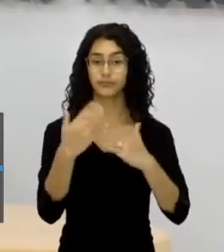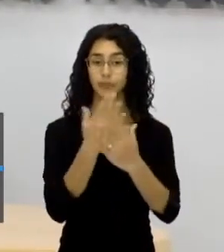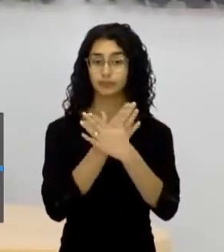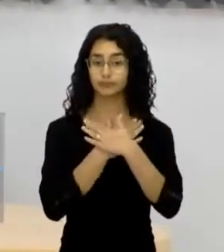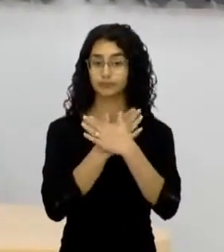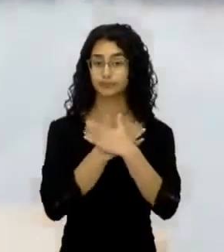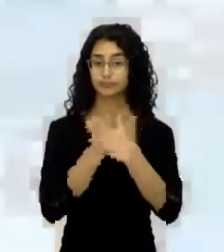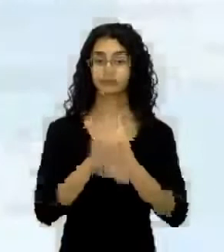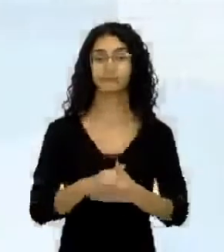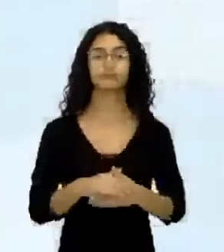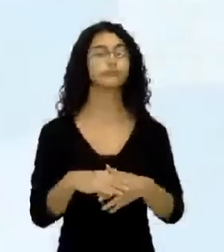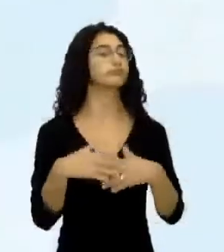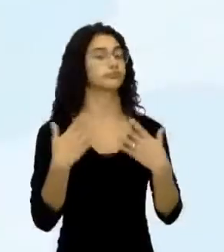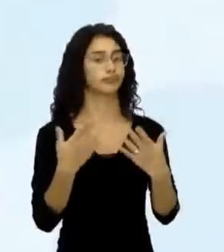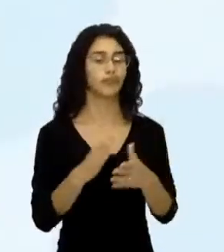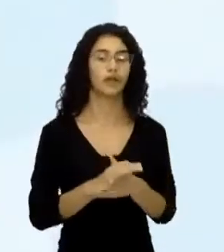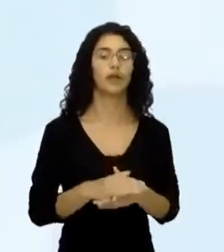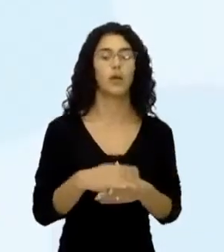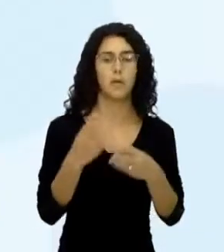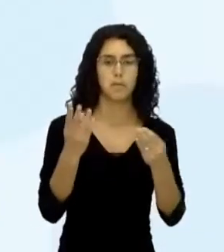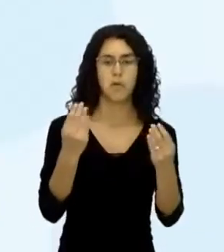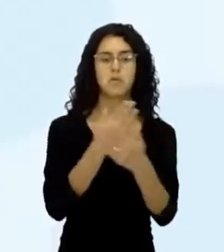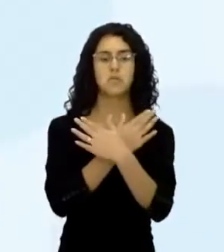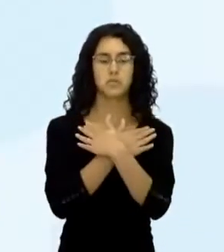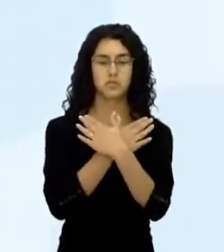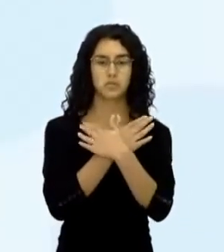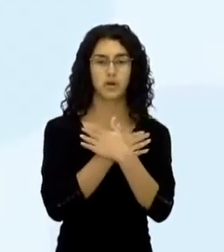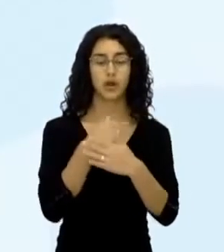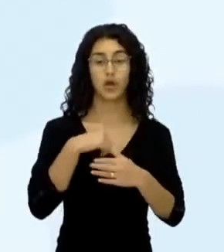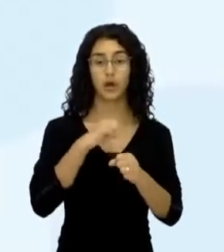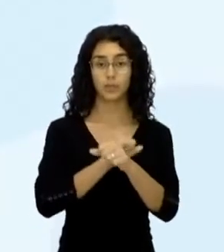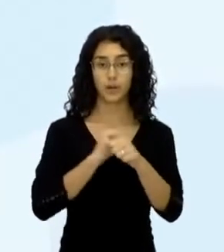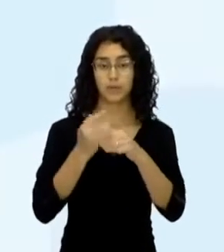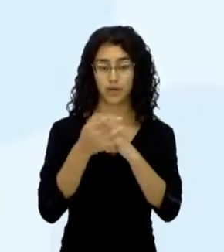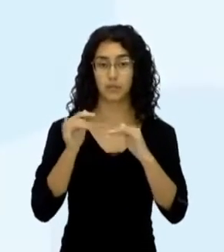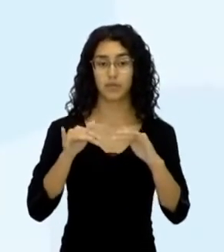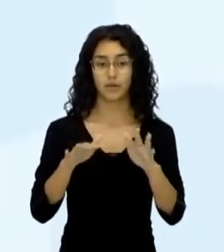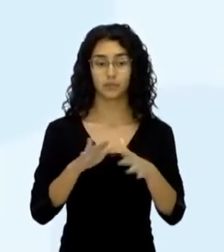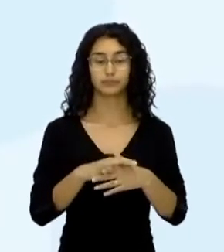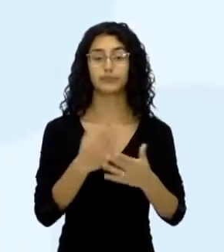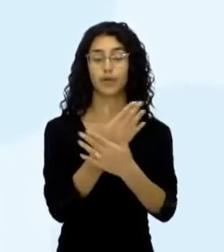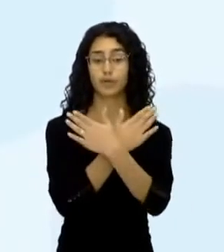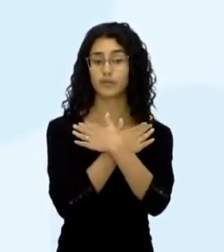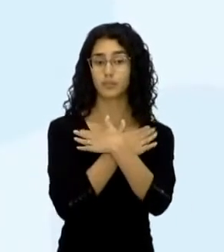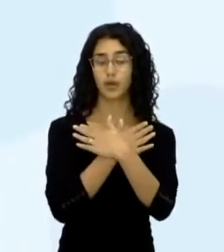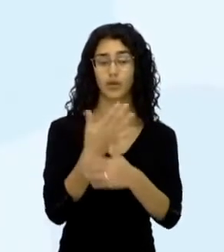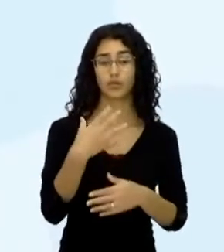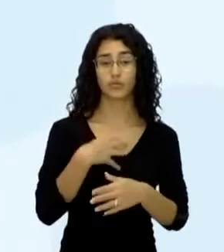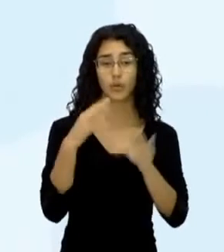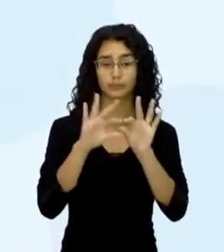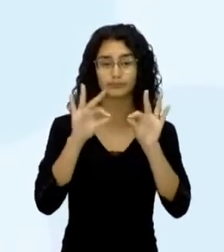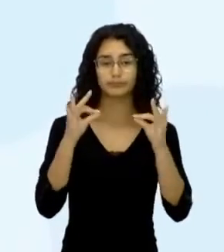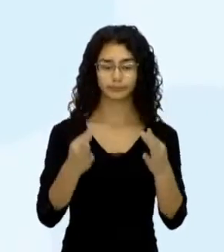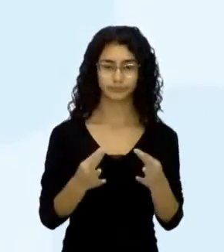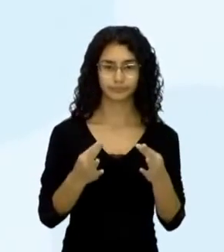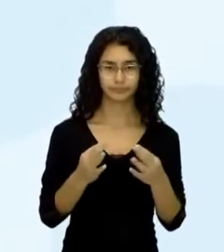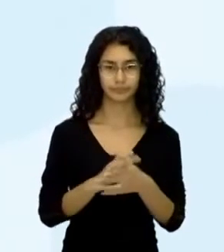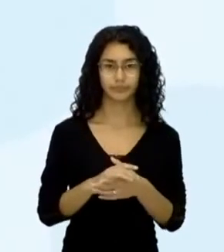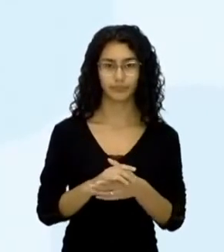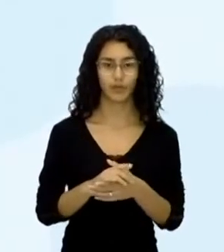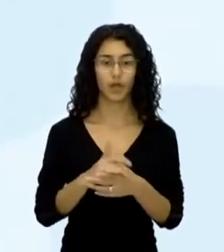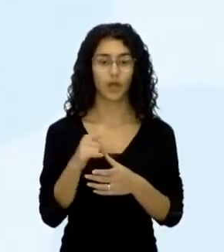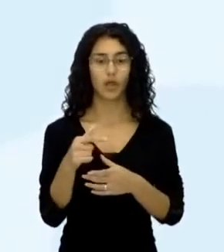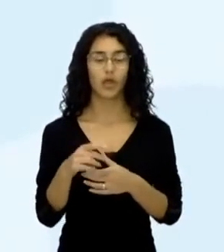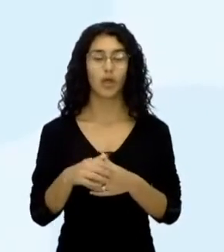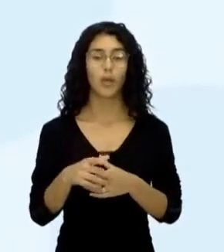né? Que está pegando forte aí, principalmente essa questão aí da pandemia. Então, o desemprego de forma simplificada se refere